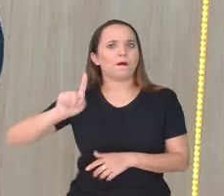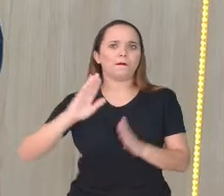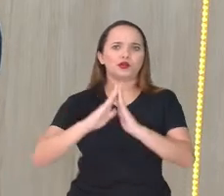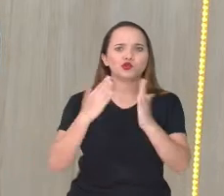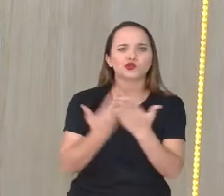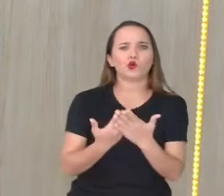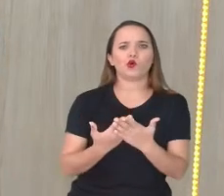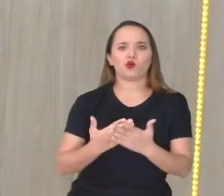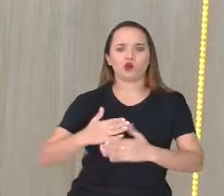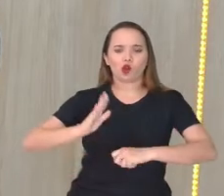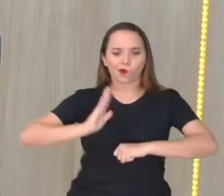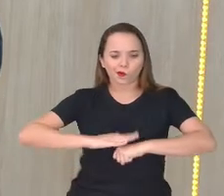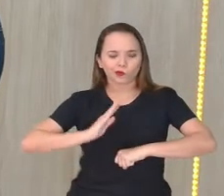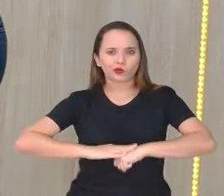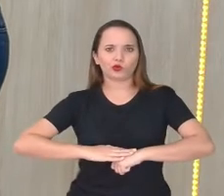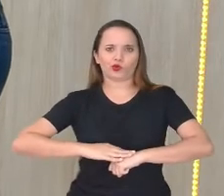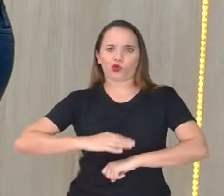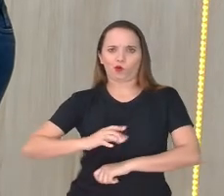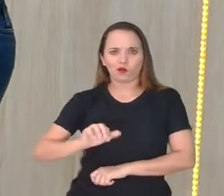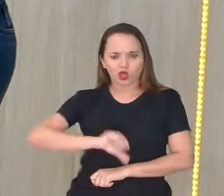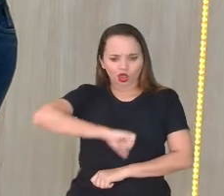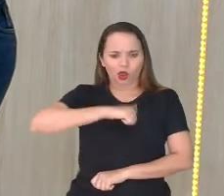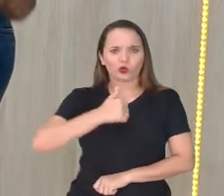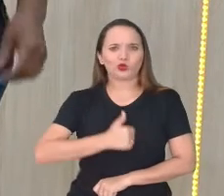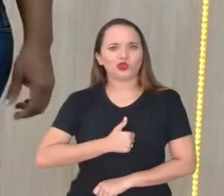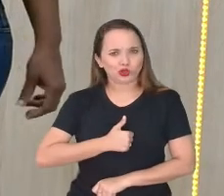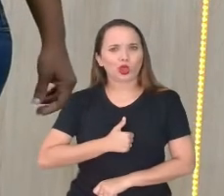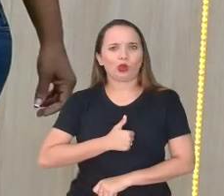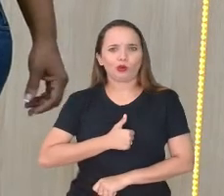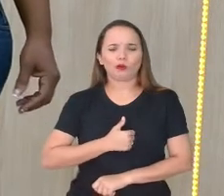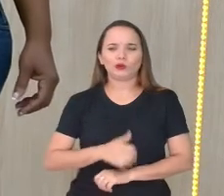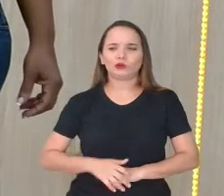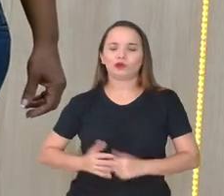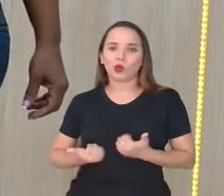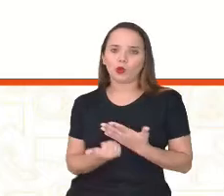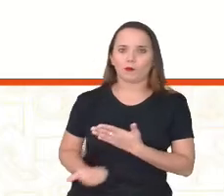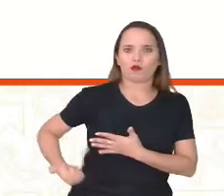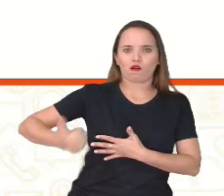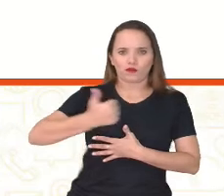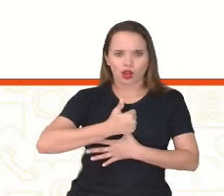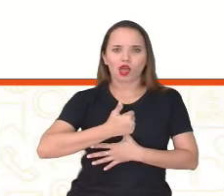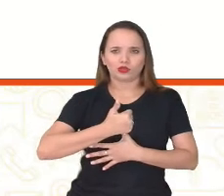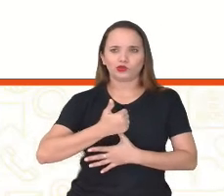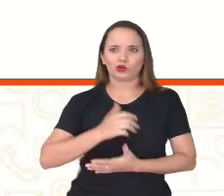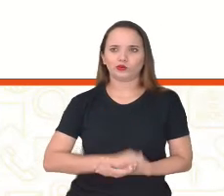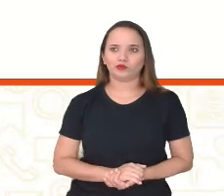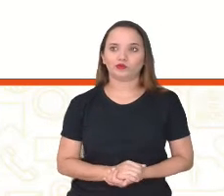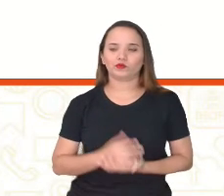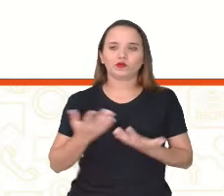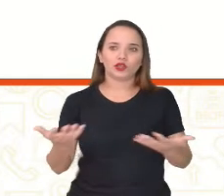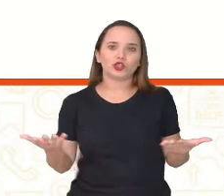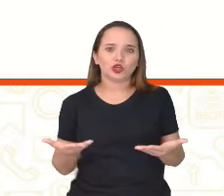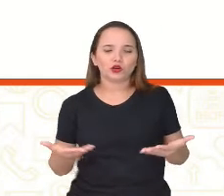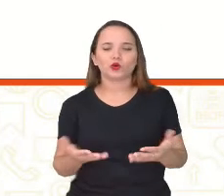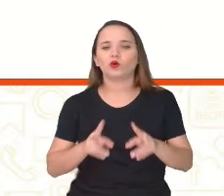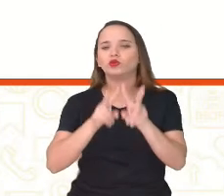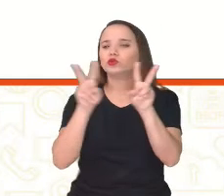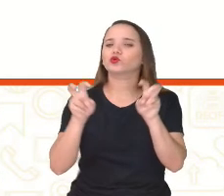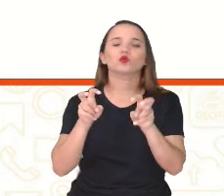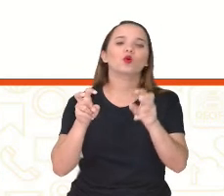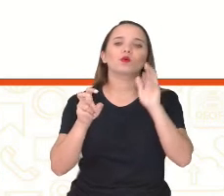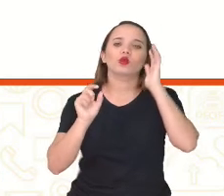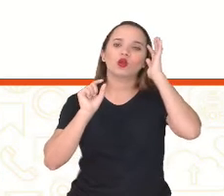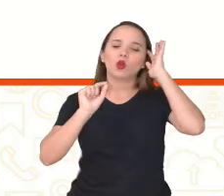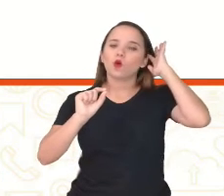uma autoestima totalmente privilegiado. Vamos lá falar o que é que traz aqui